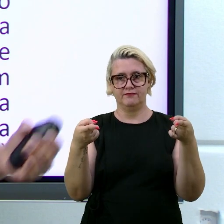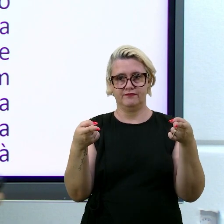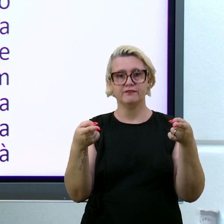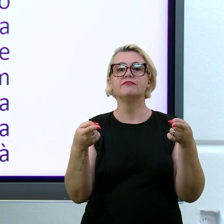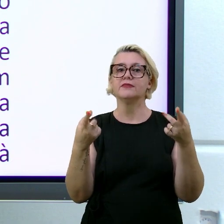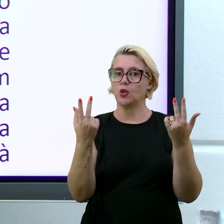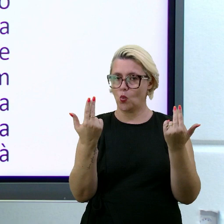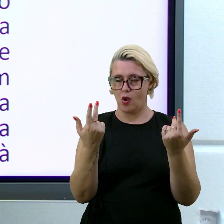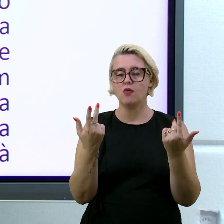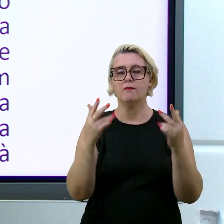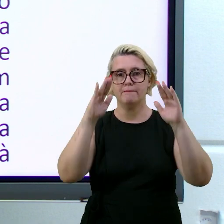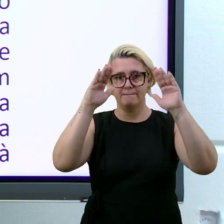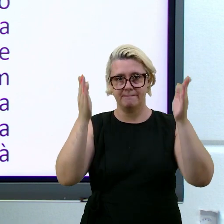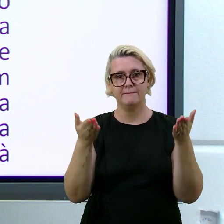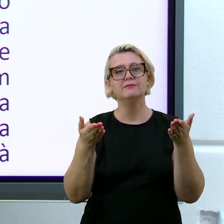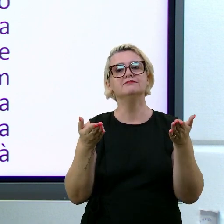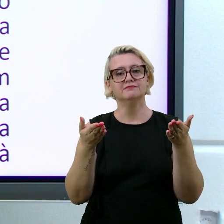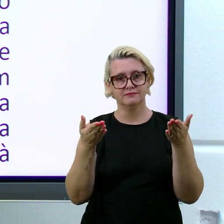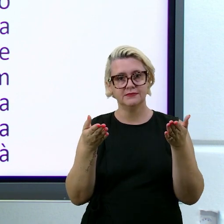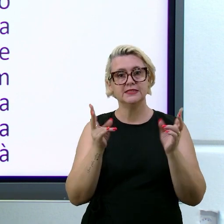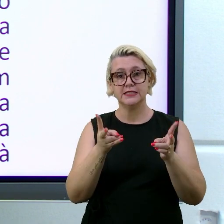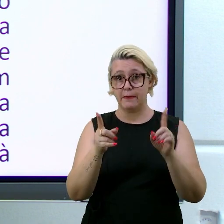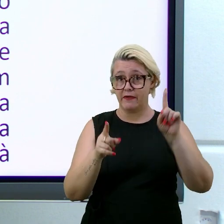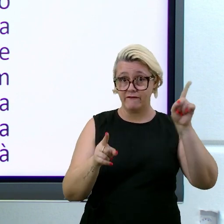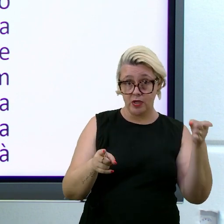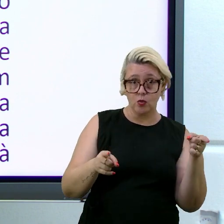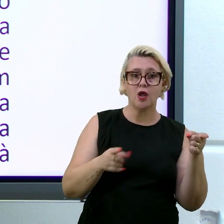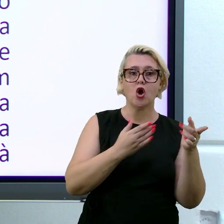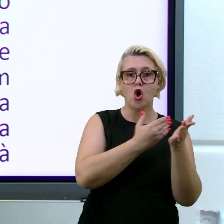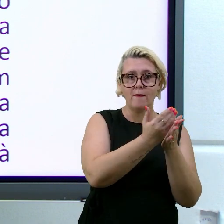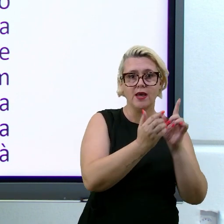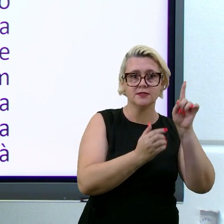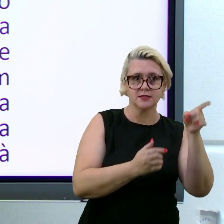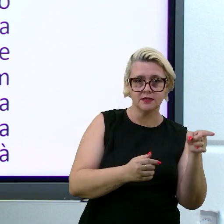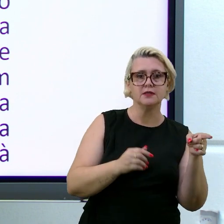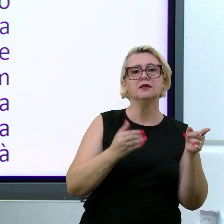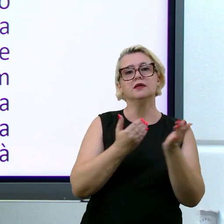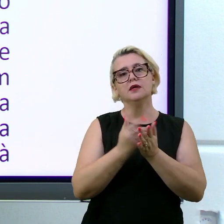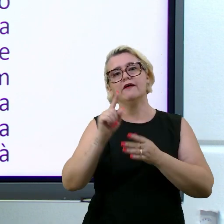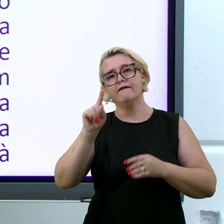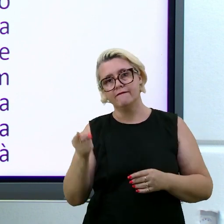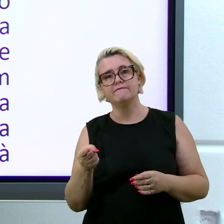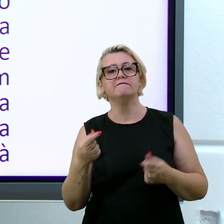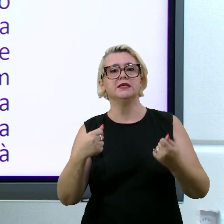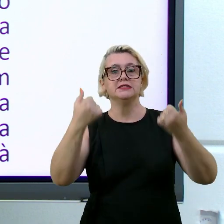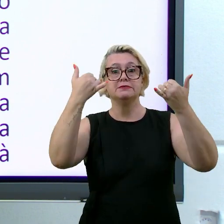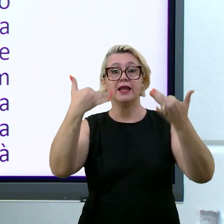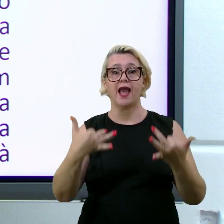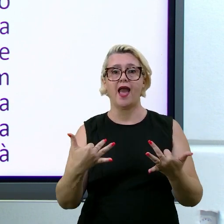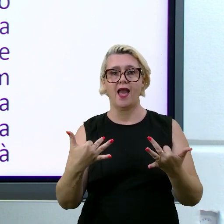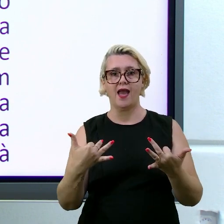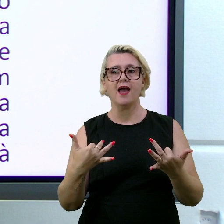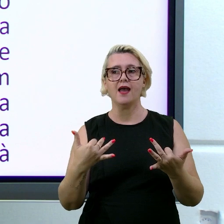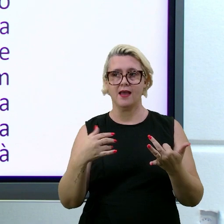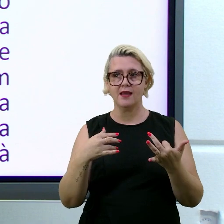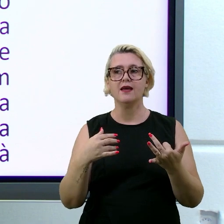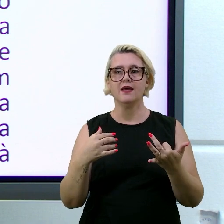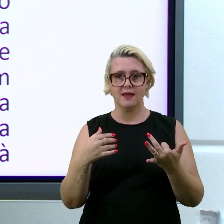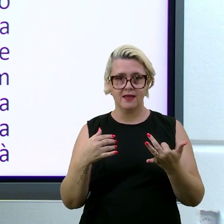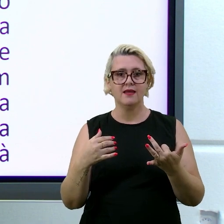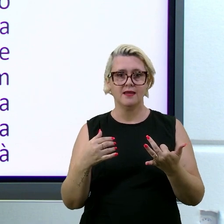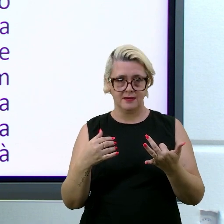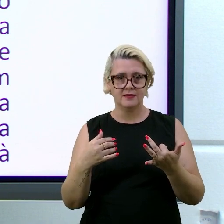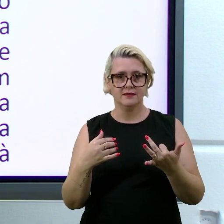e fecha. Então, toda vez que você usar vírgula para isolar uma explicação, você está cortando